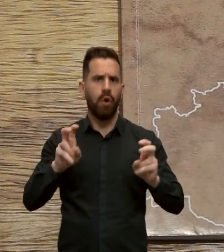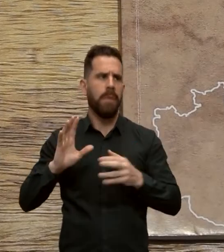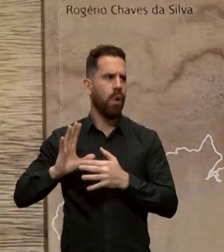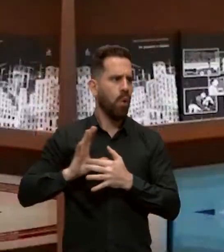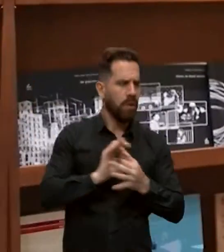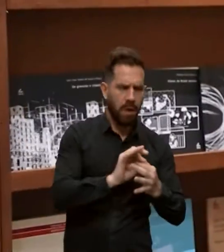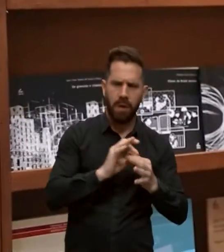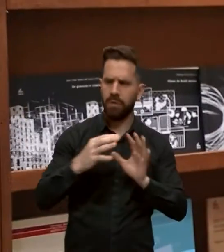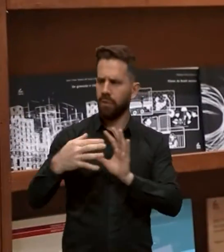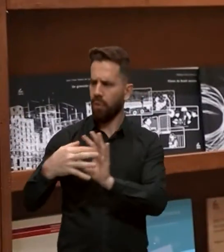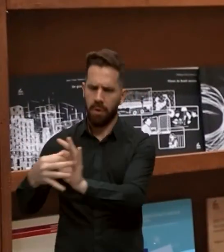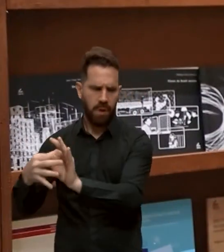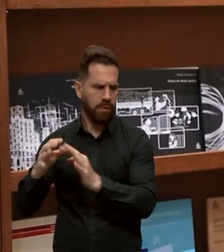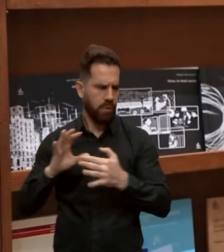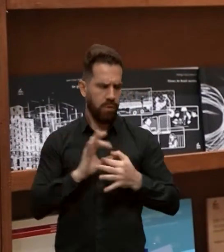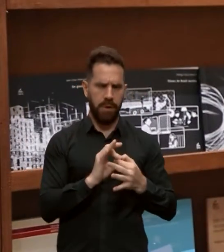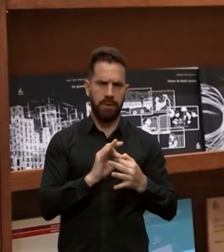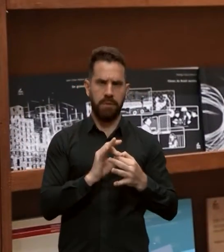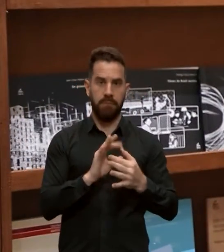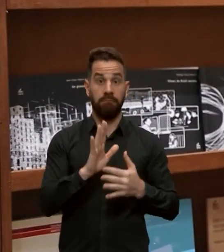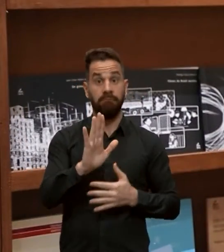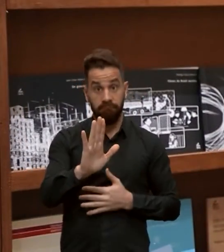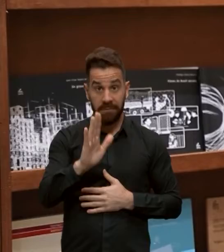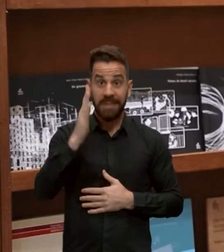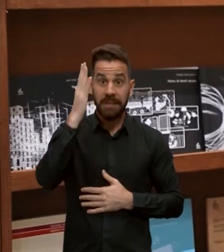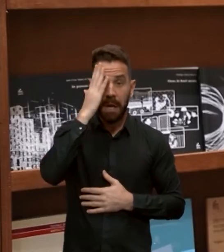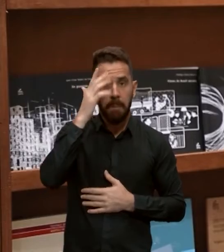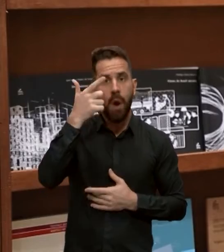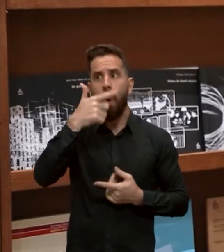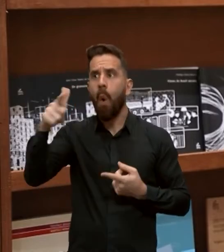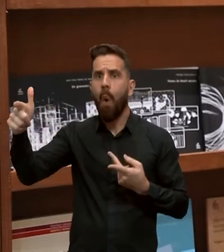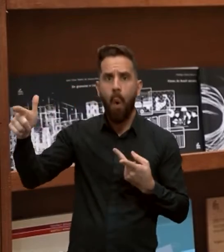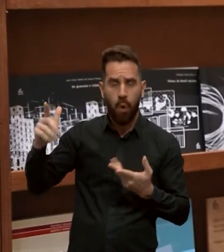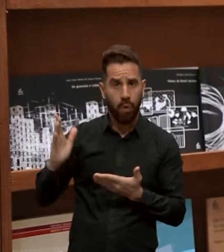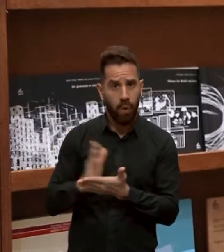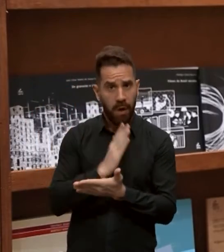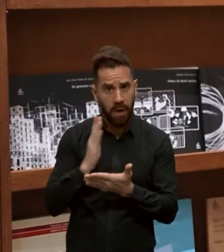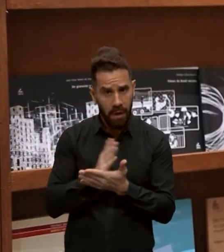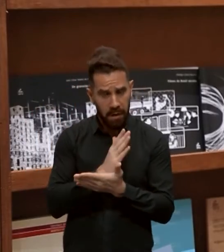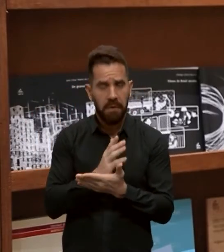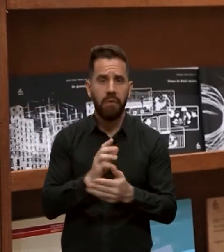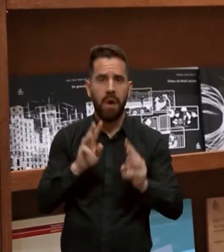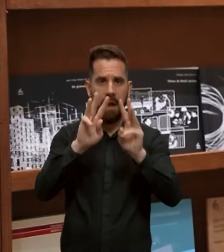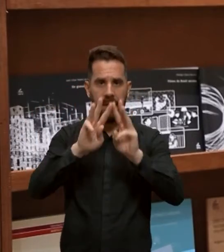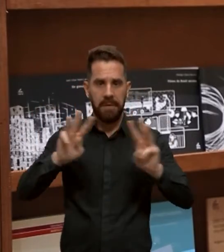contextos. Quer saber mais sobre esses e outros livros? Acesse